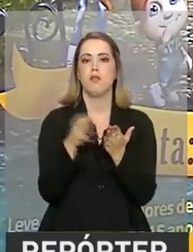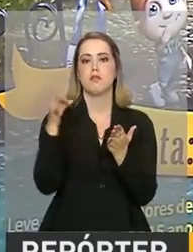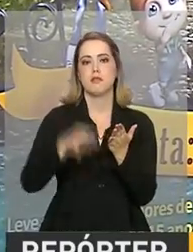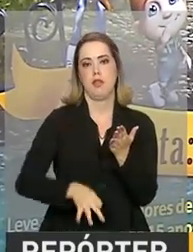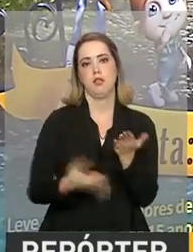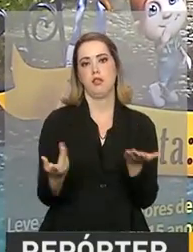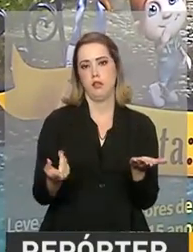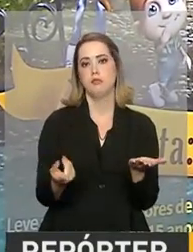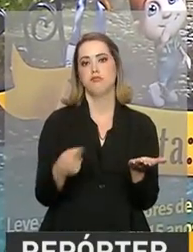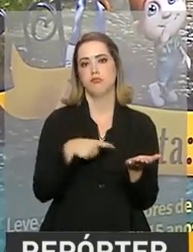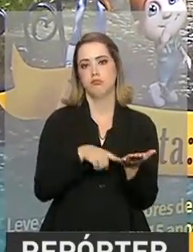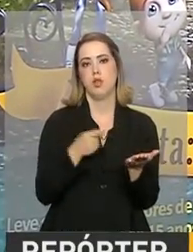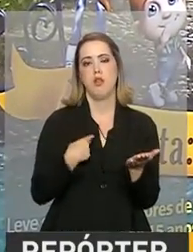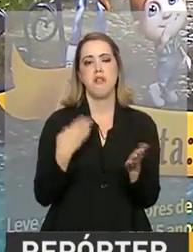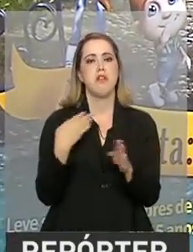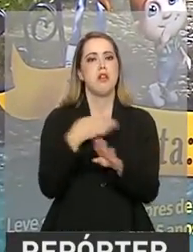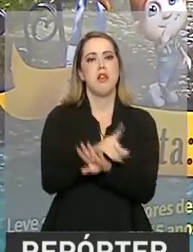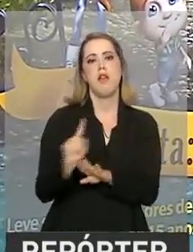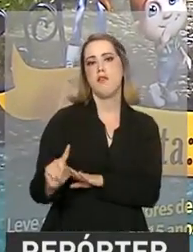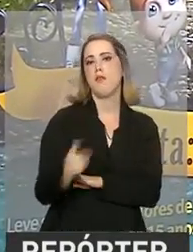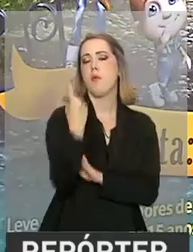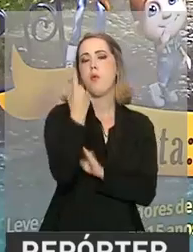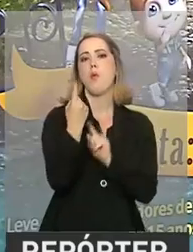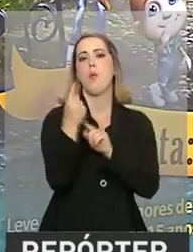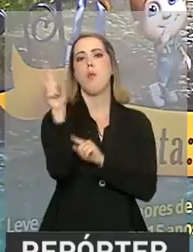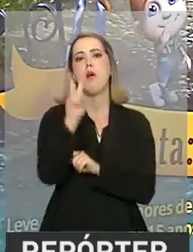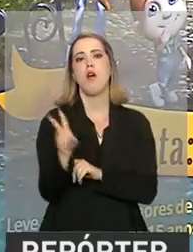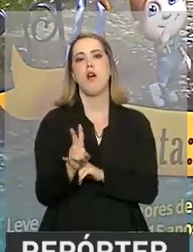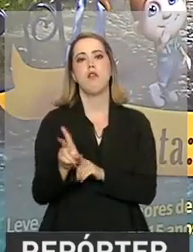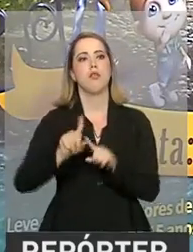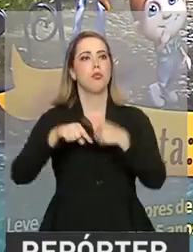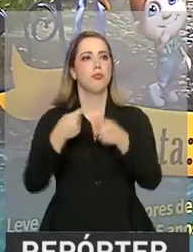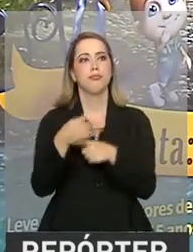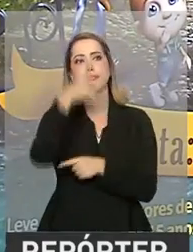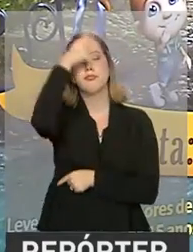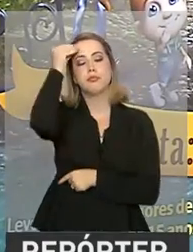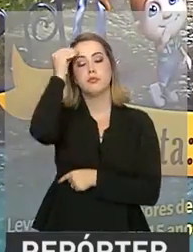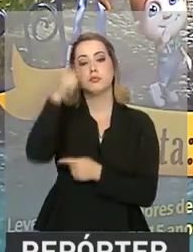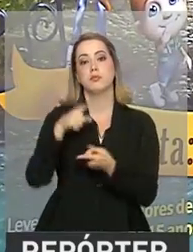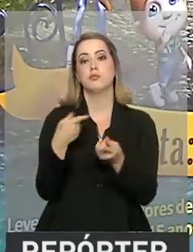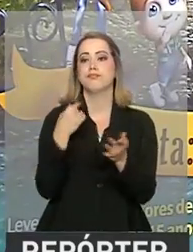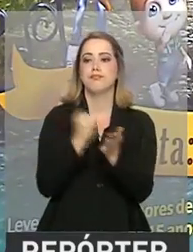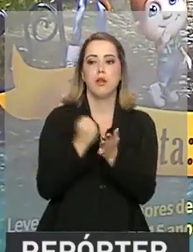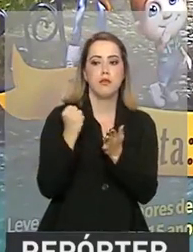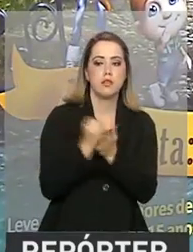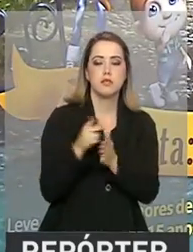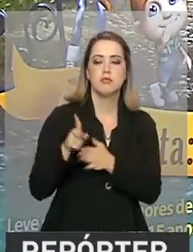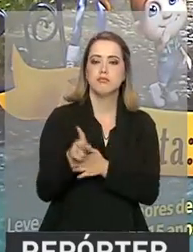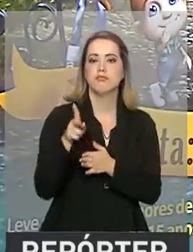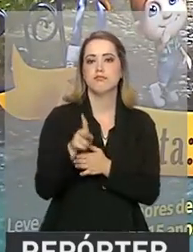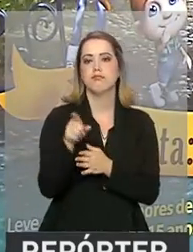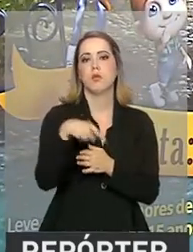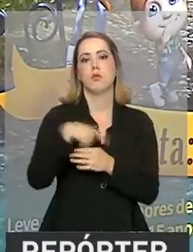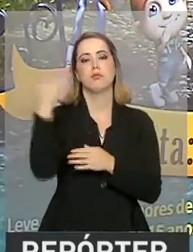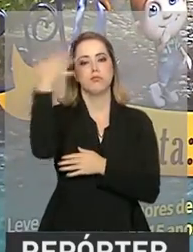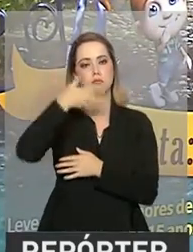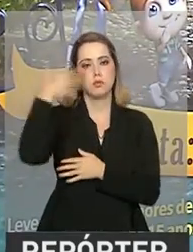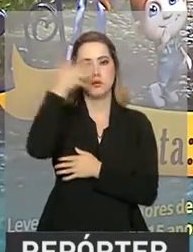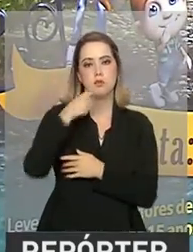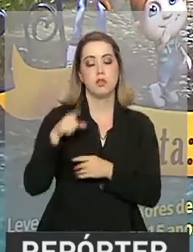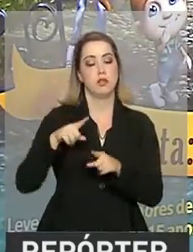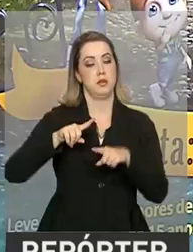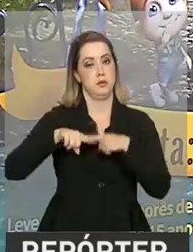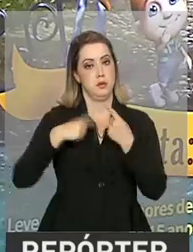às vezes, o pai leva para tomar a primeira dose e não completa o esquema vacinal. Então, isso é importante deixar claro. Só com o